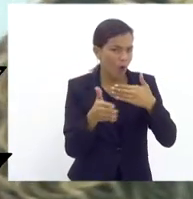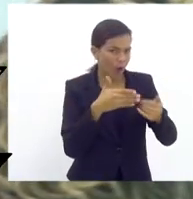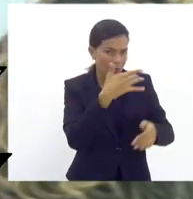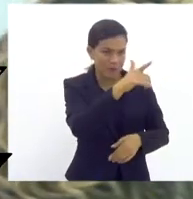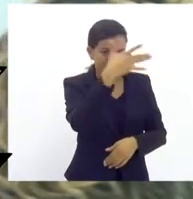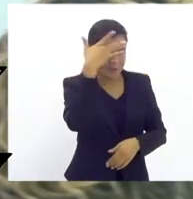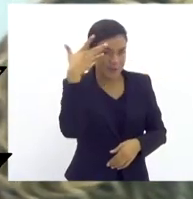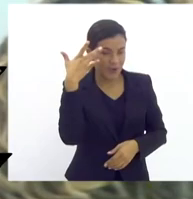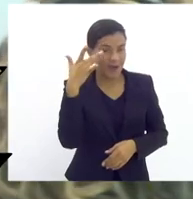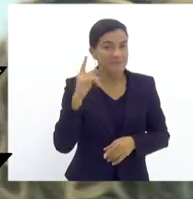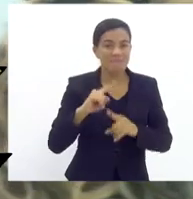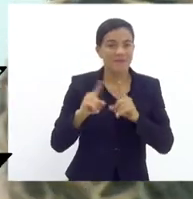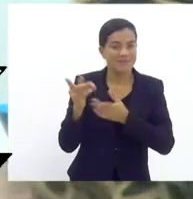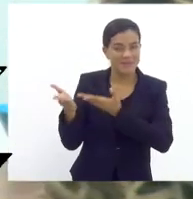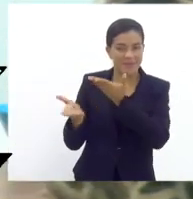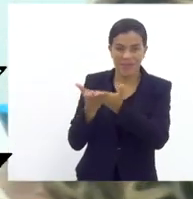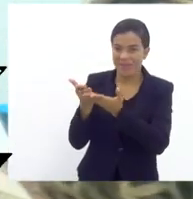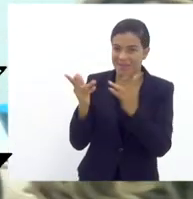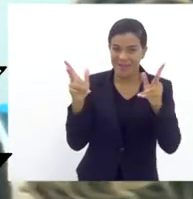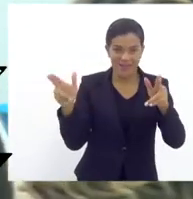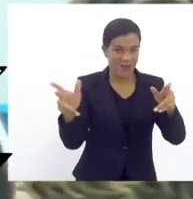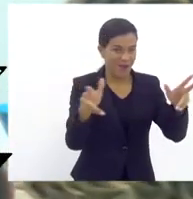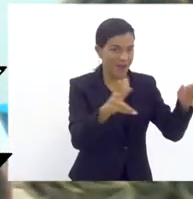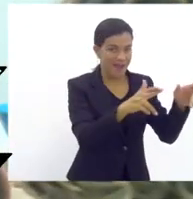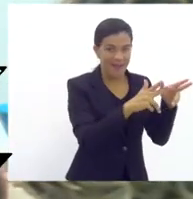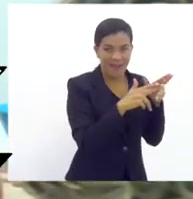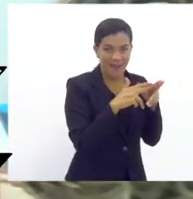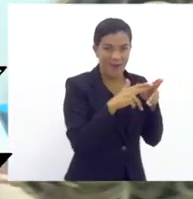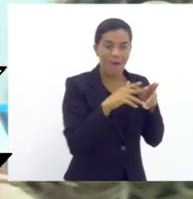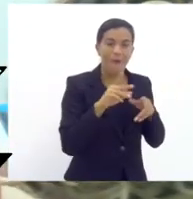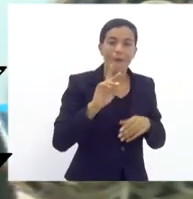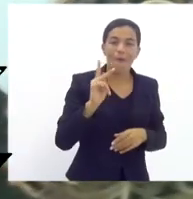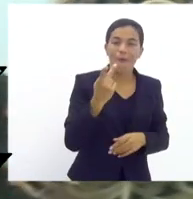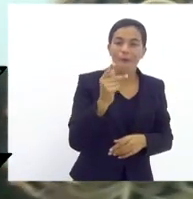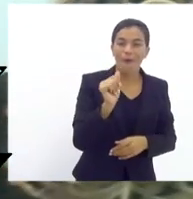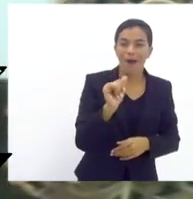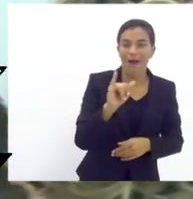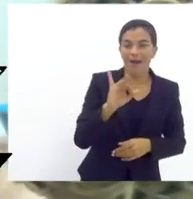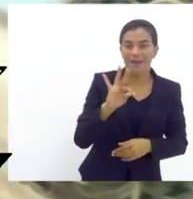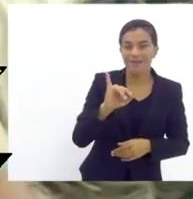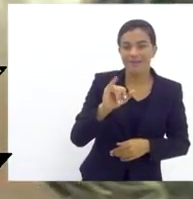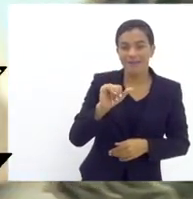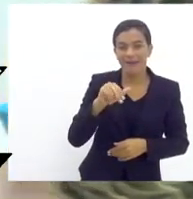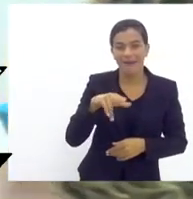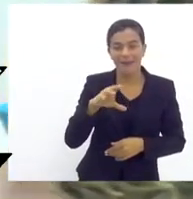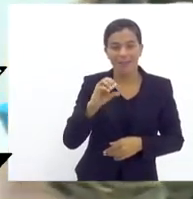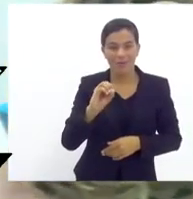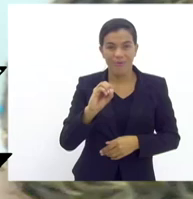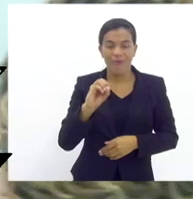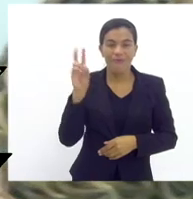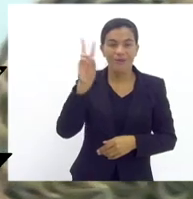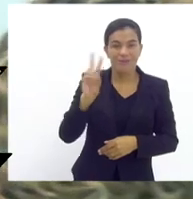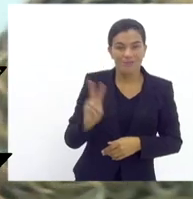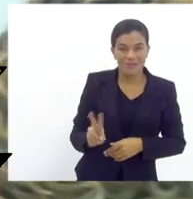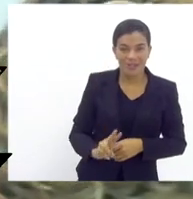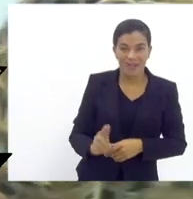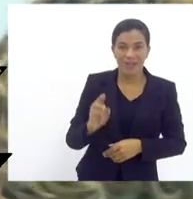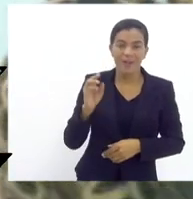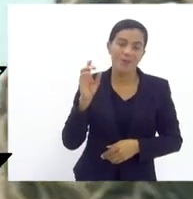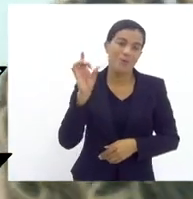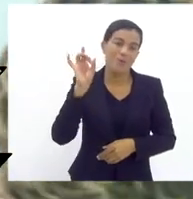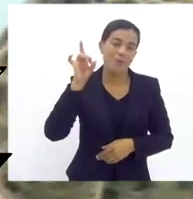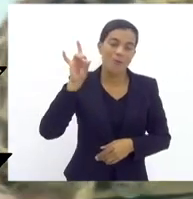mas ele não é tratado da mesma maneira que um haitiano Um Boliviano um venezuelano e a gente